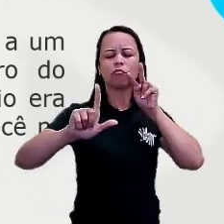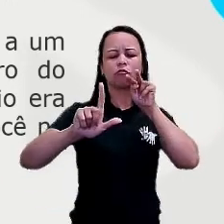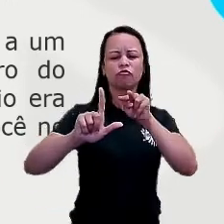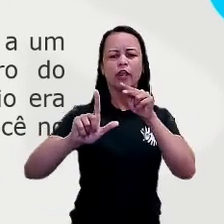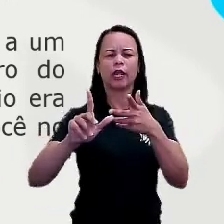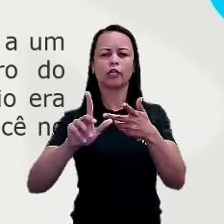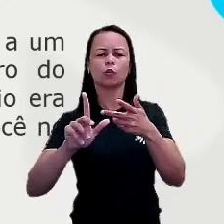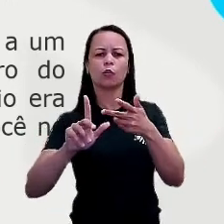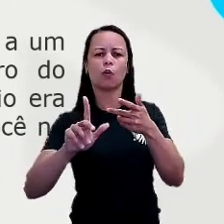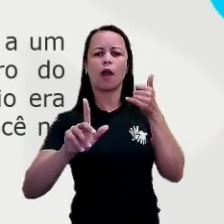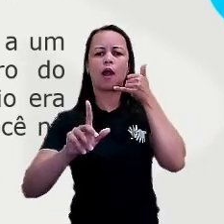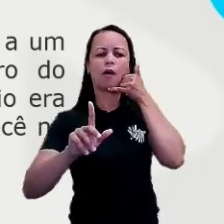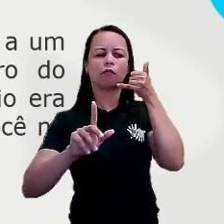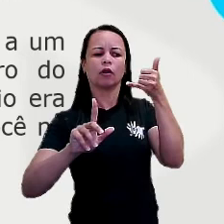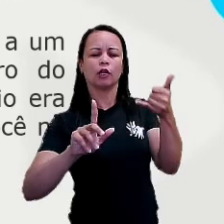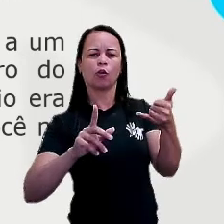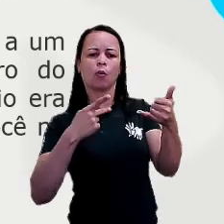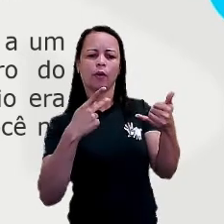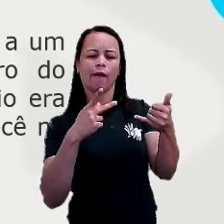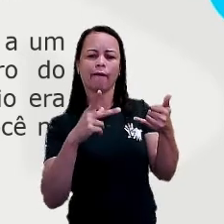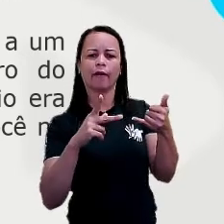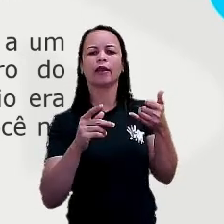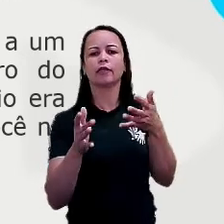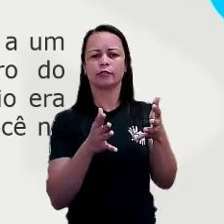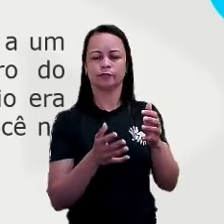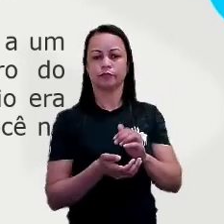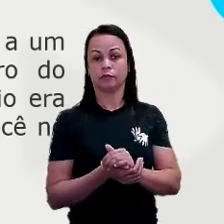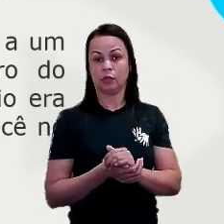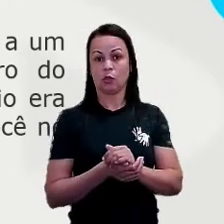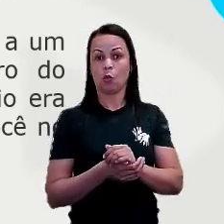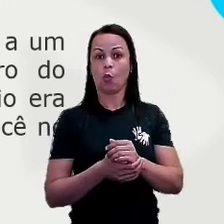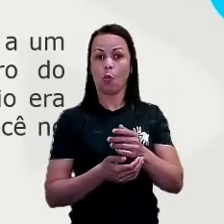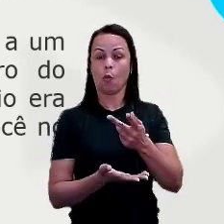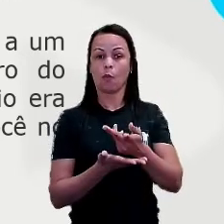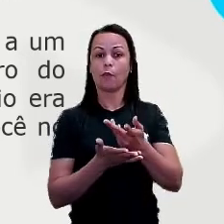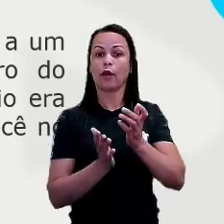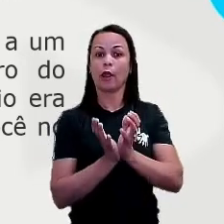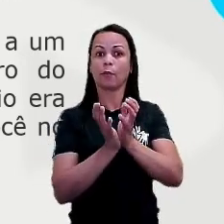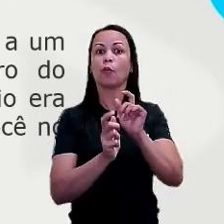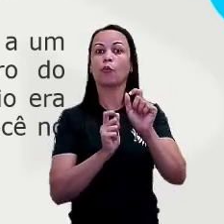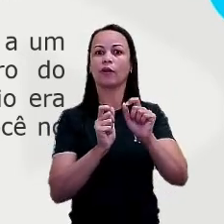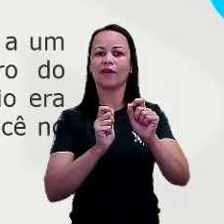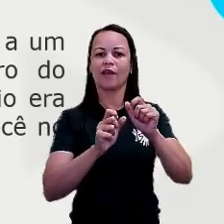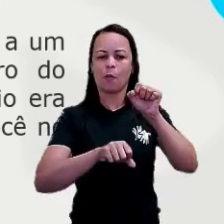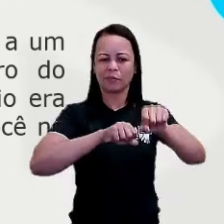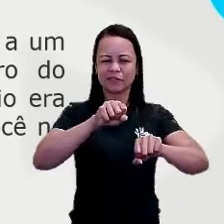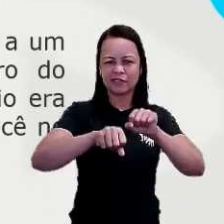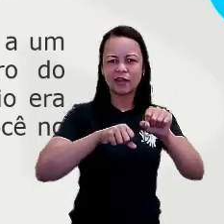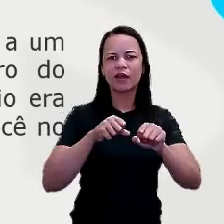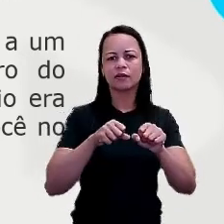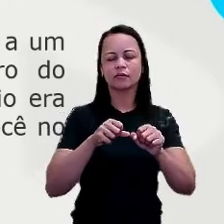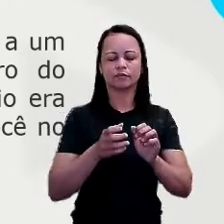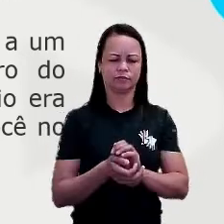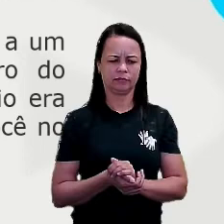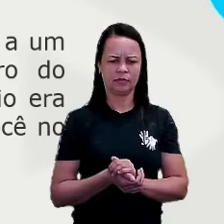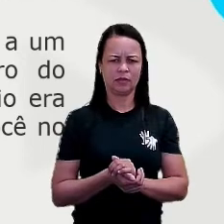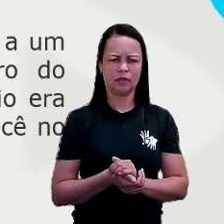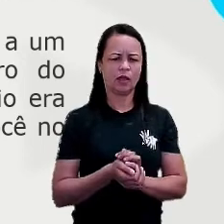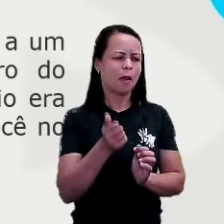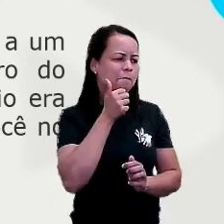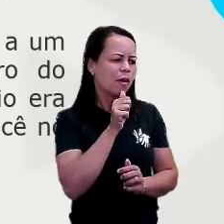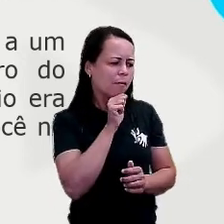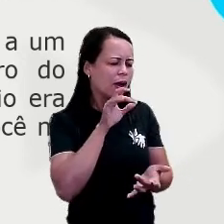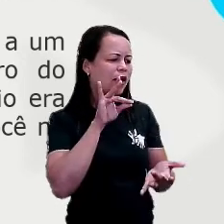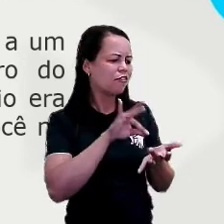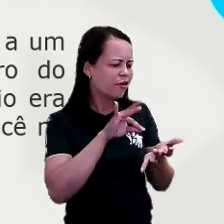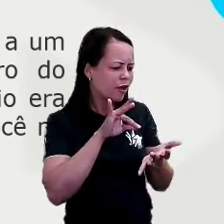dele. Felipe tinha sido sorteado. O prêmio era uma bicicleta. É verdade, mãe, a moça quer falar com você no telefone